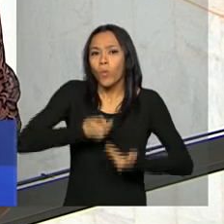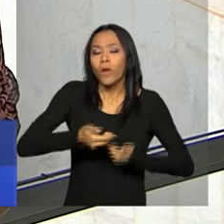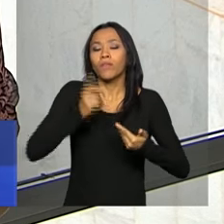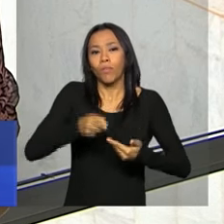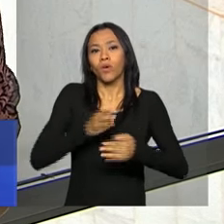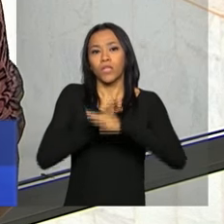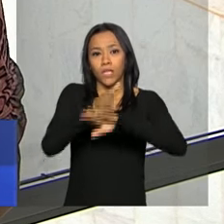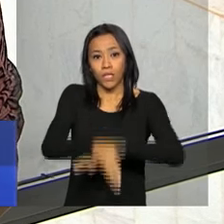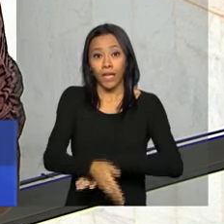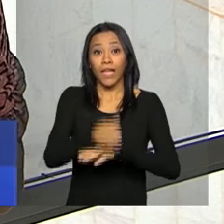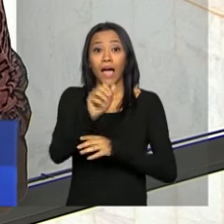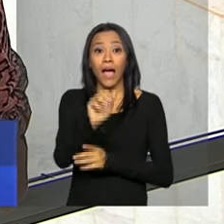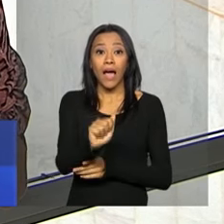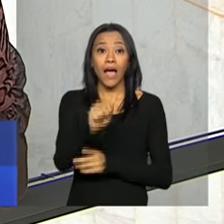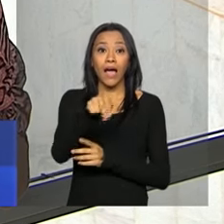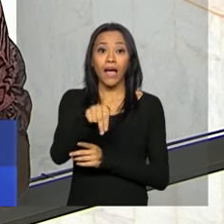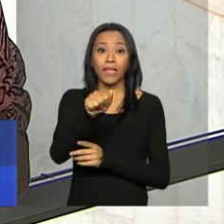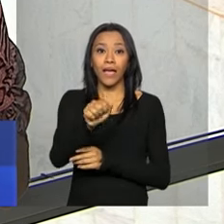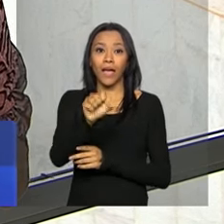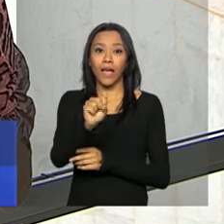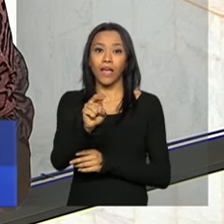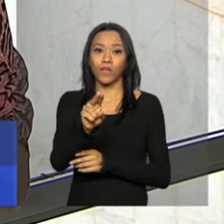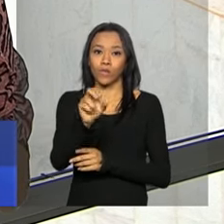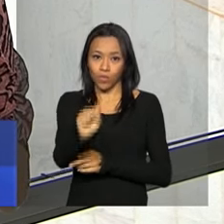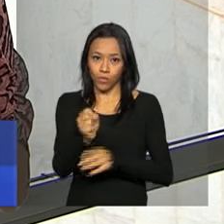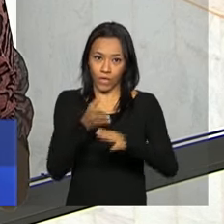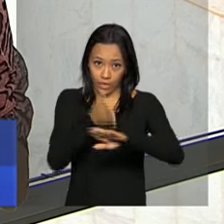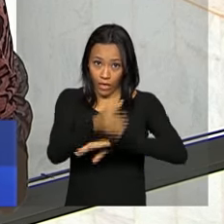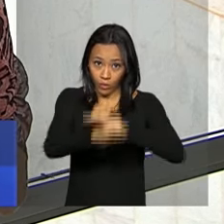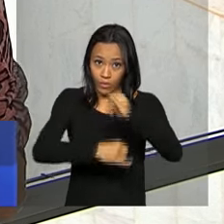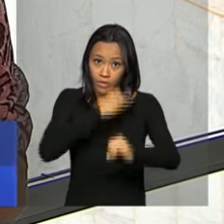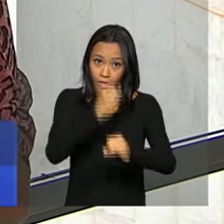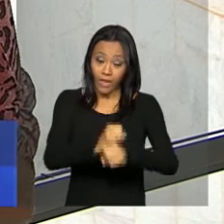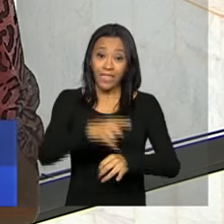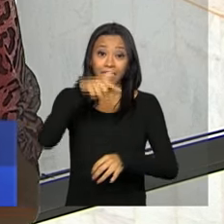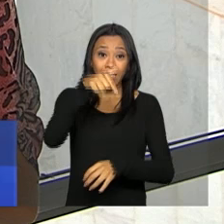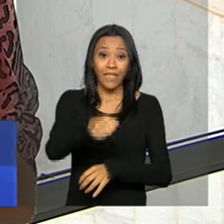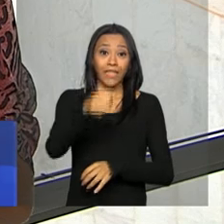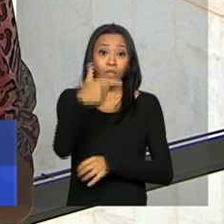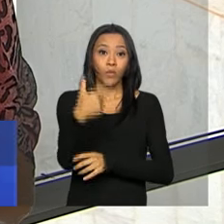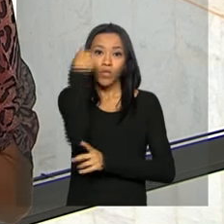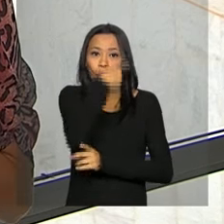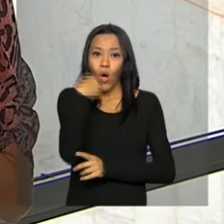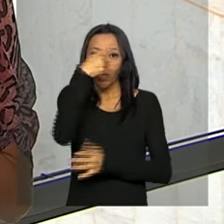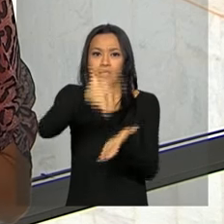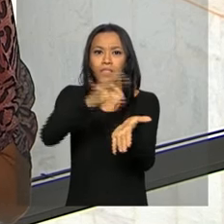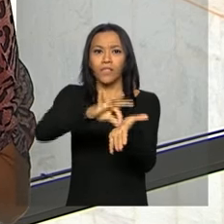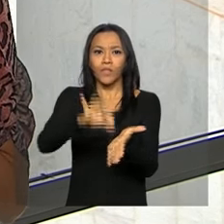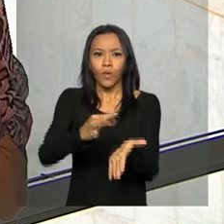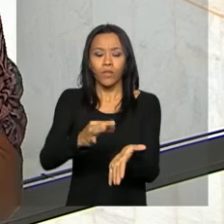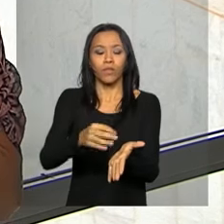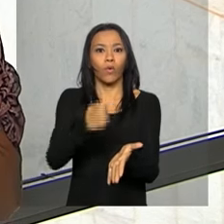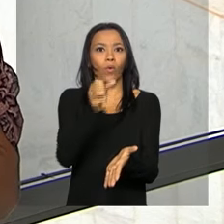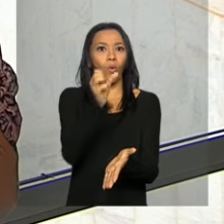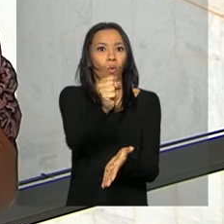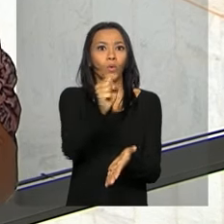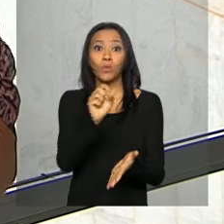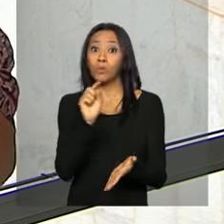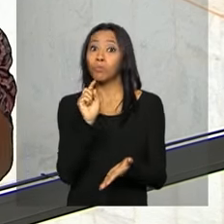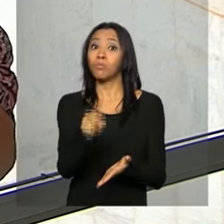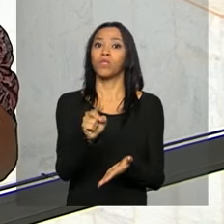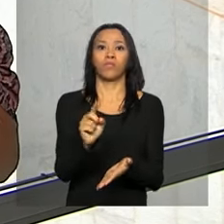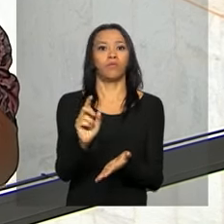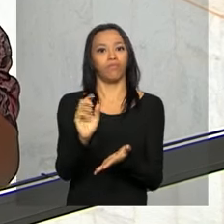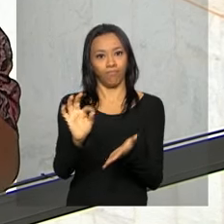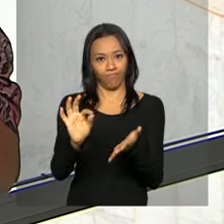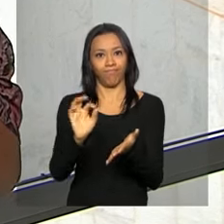da UnaSUS e, só para se ter uma ideia, nas primeiras 72 horas de inscrições foram mais de 8 mil matrículas.